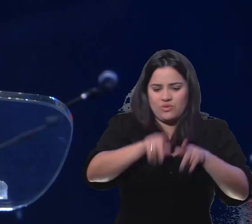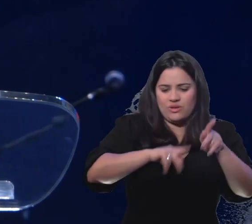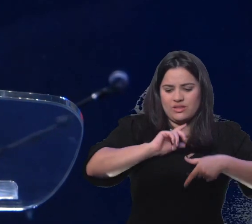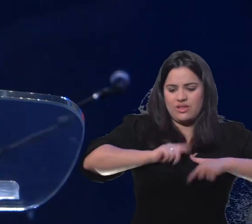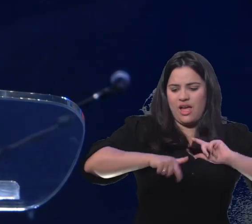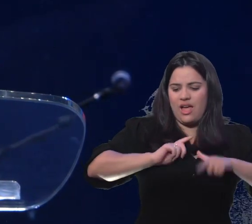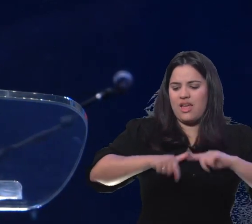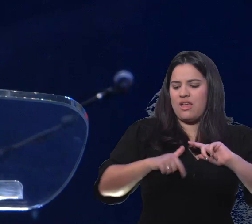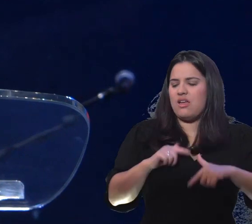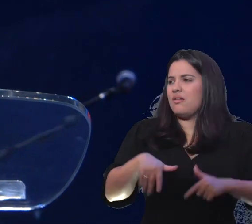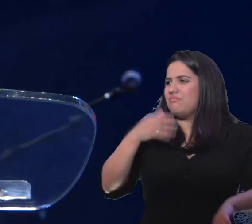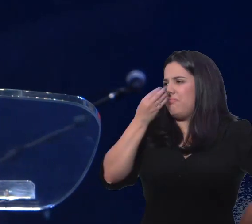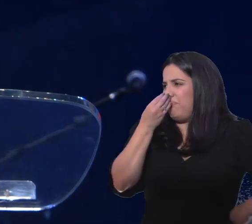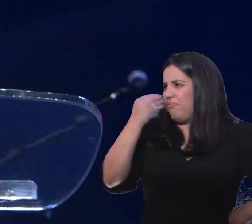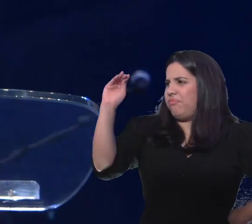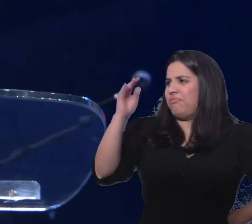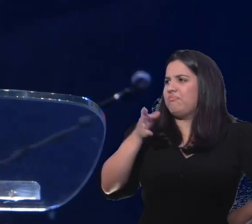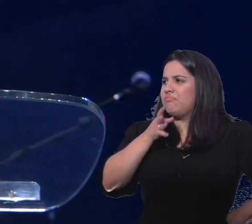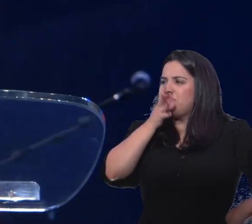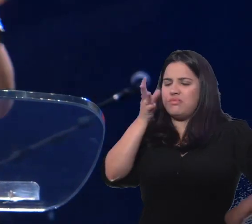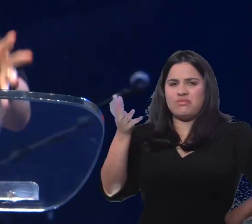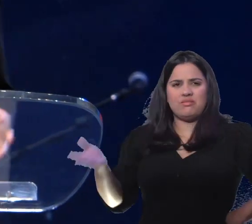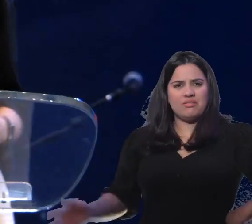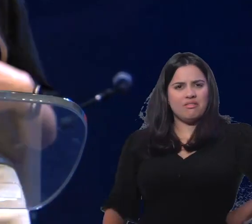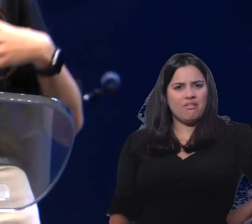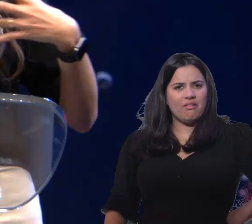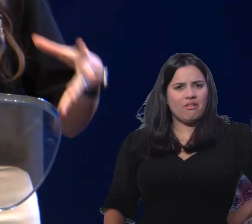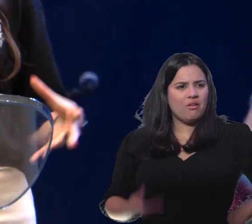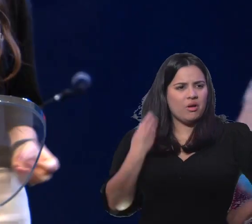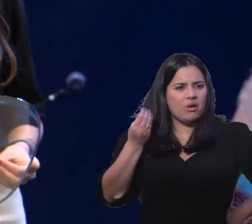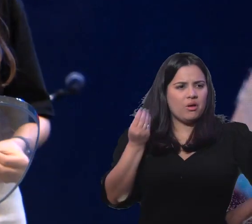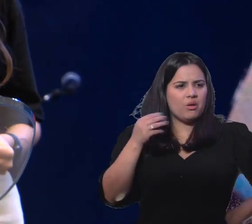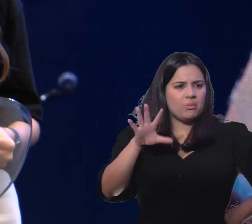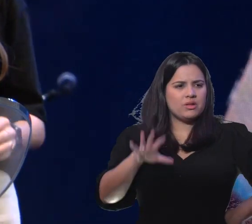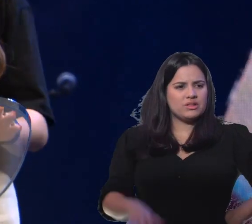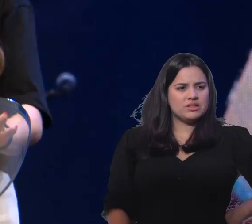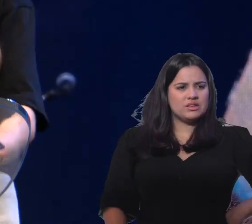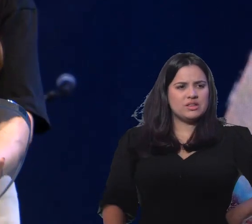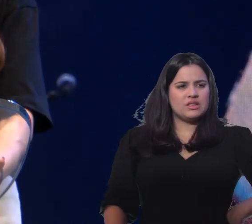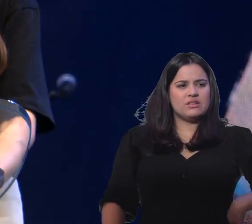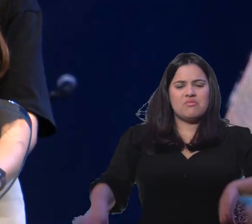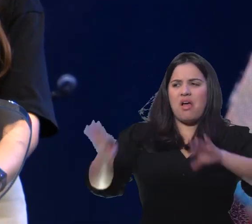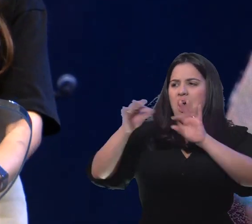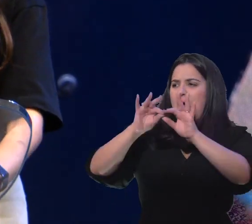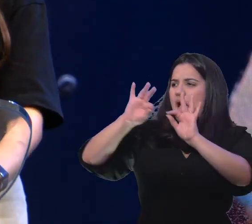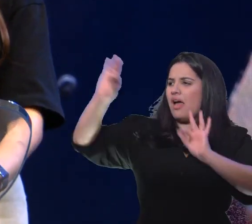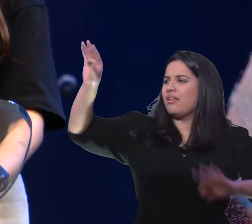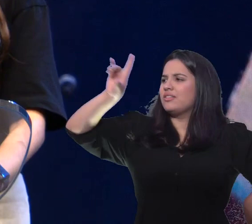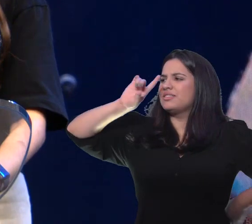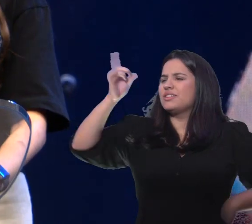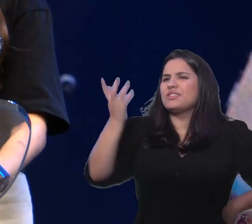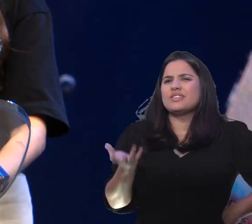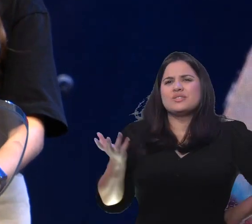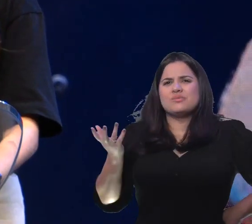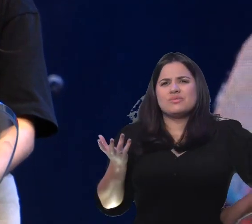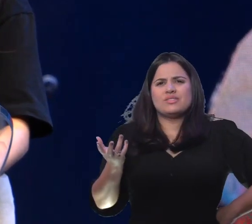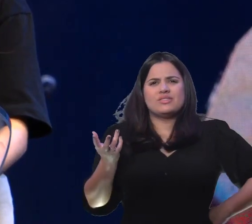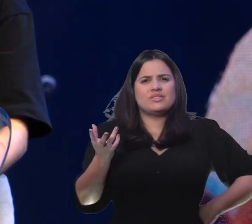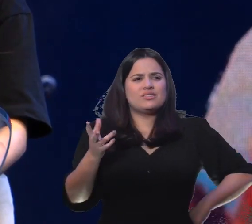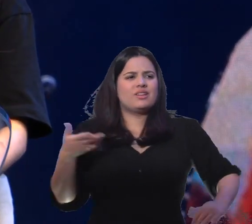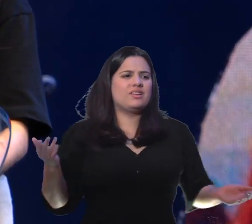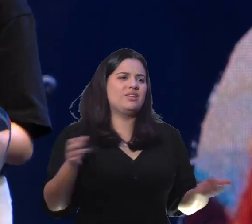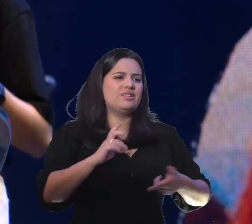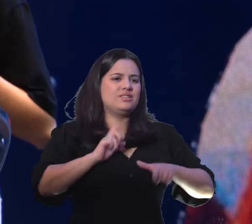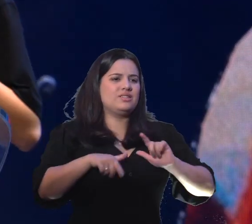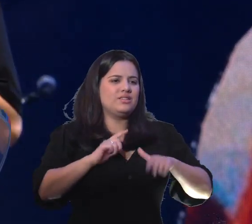deuses, o coração deles se perverte e tal, eles estão longe do Senhor, e eu fico tipo, ai,